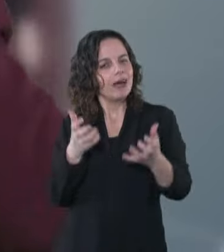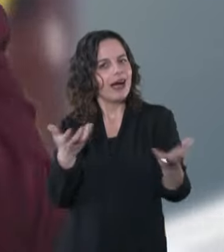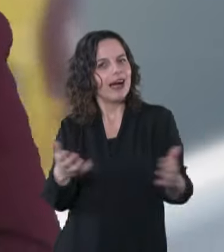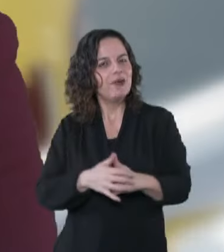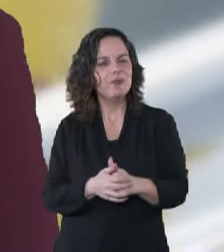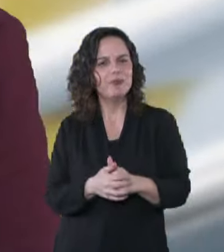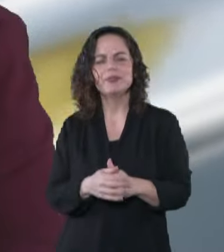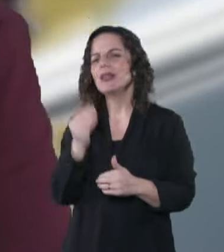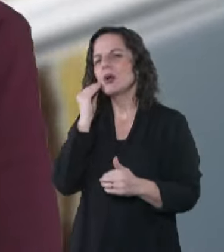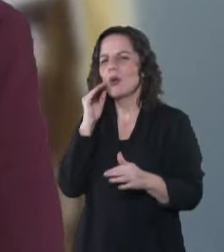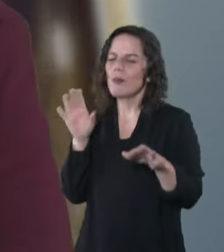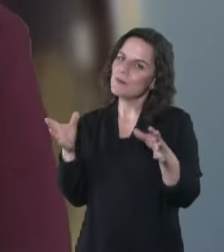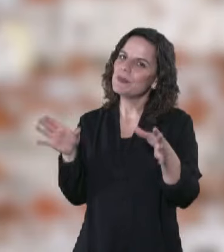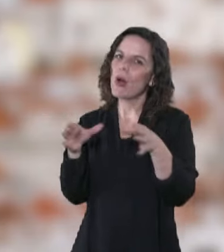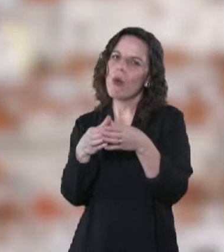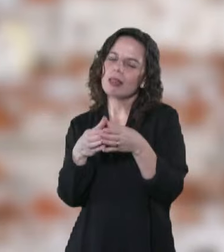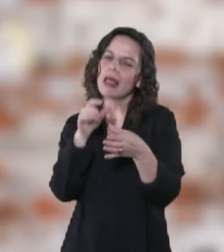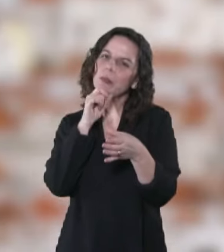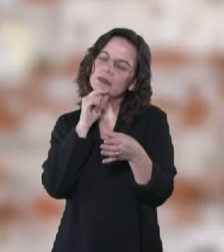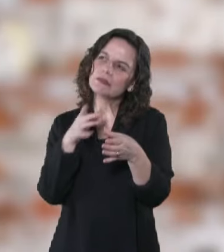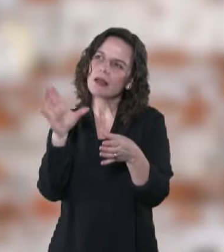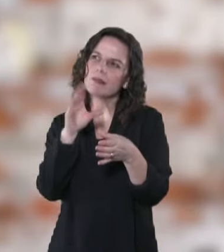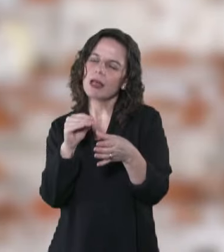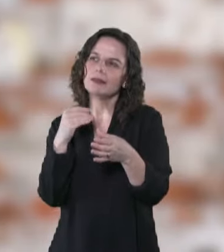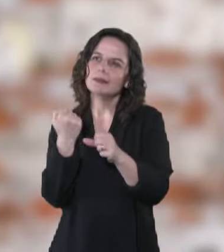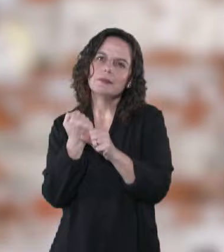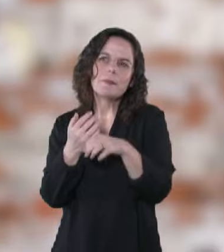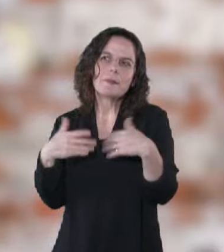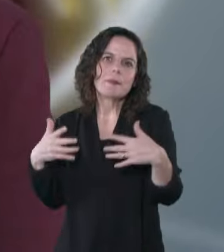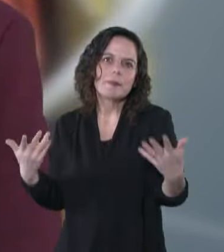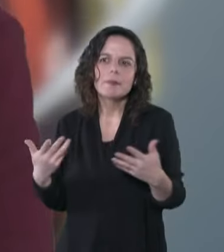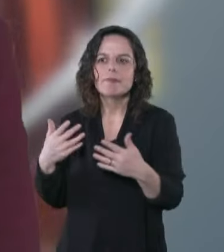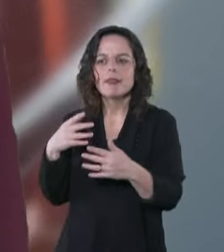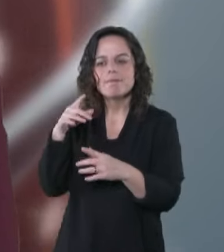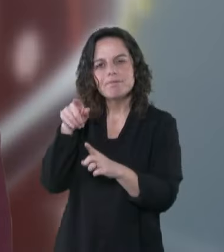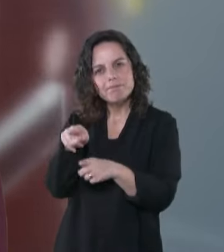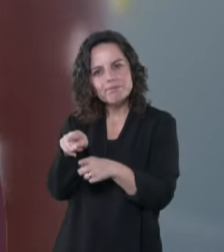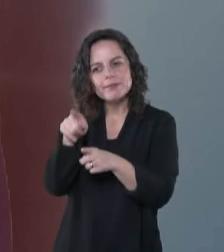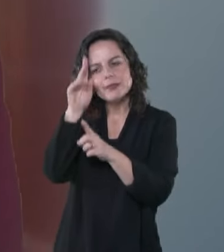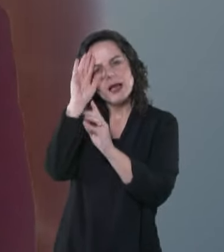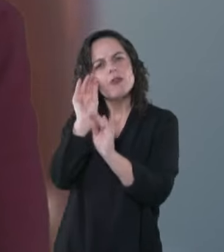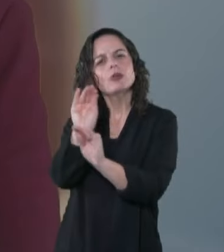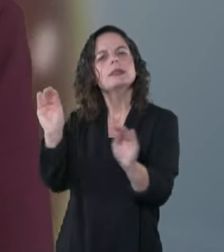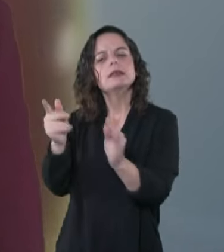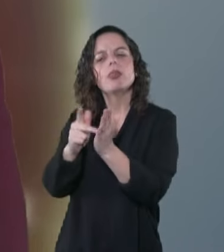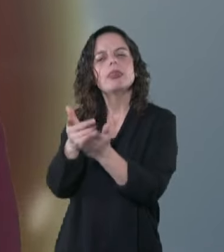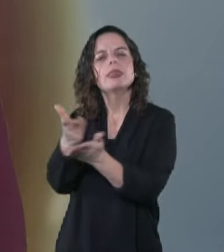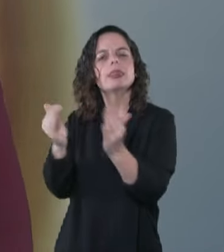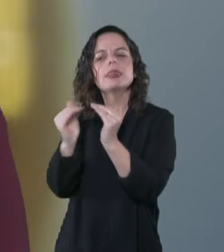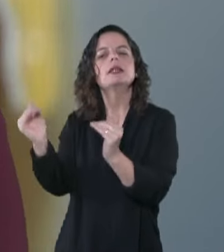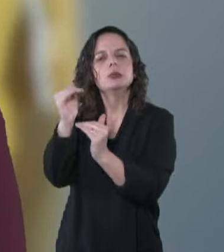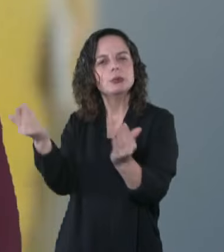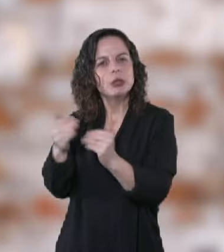é que a Ordem pode ter mais no sentido de formar estes técnicos